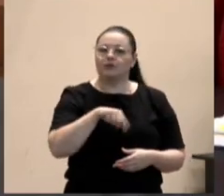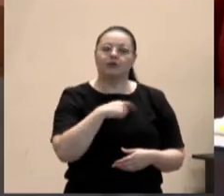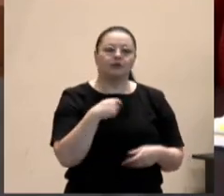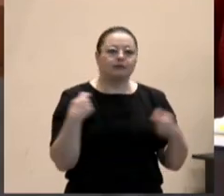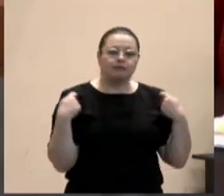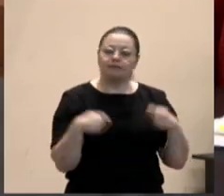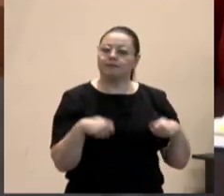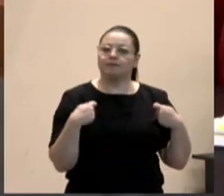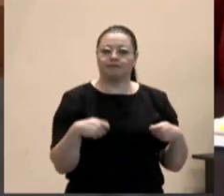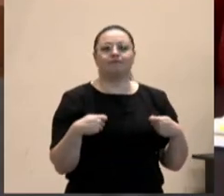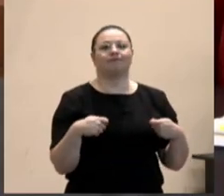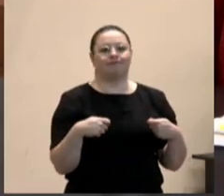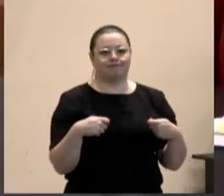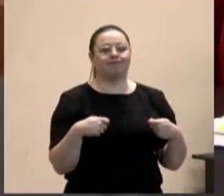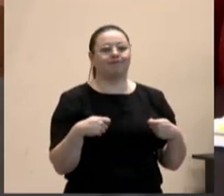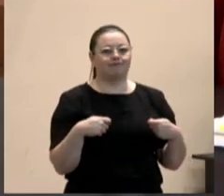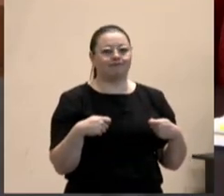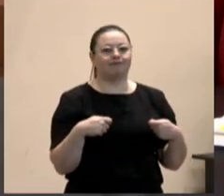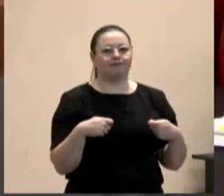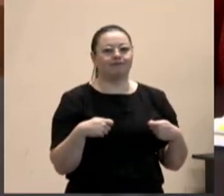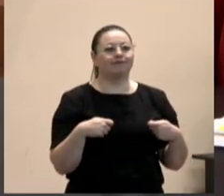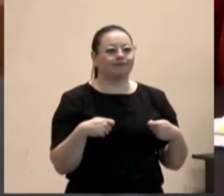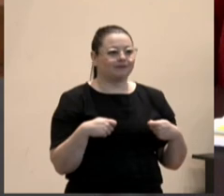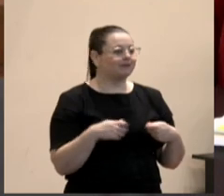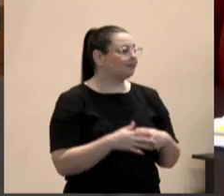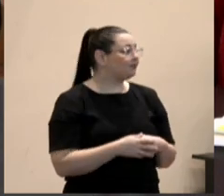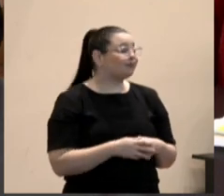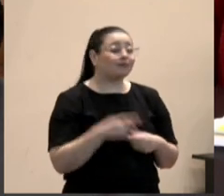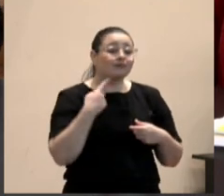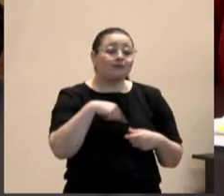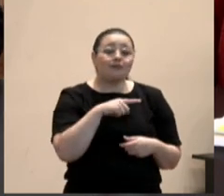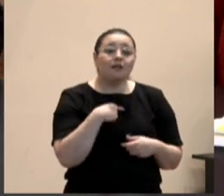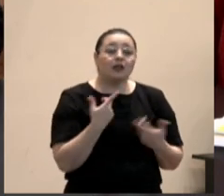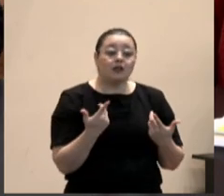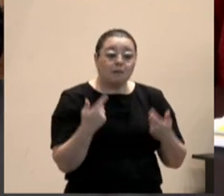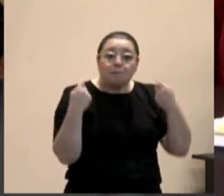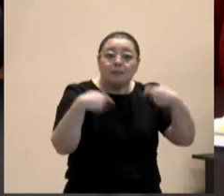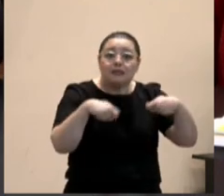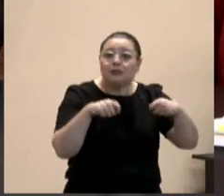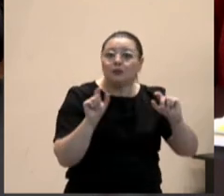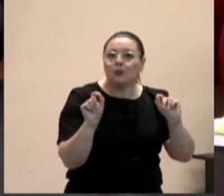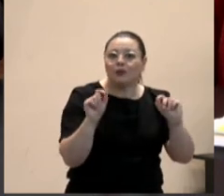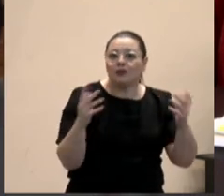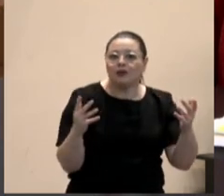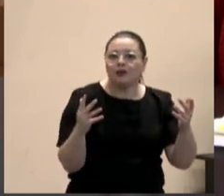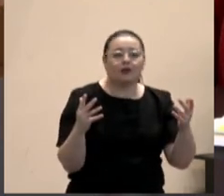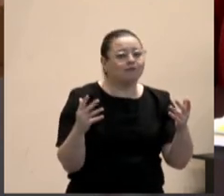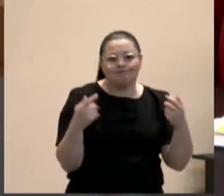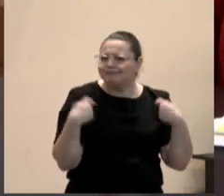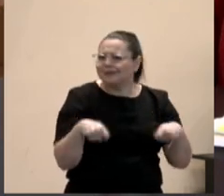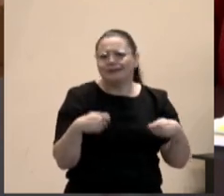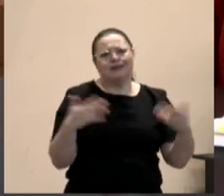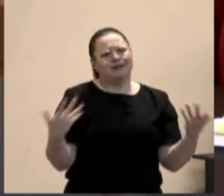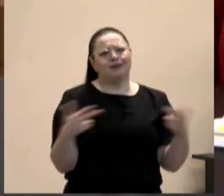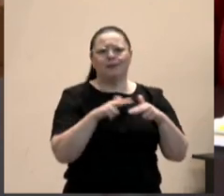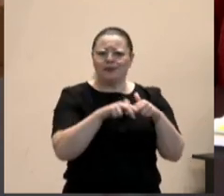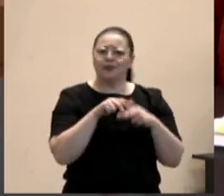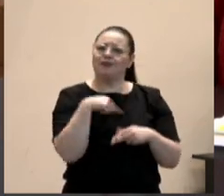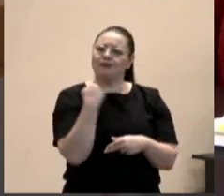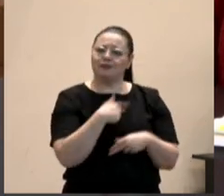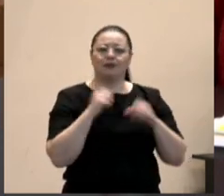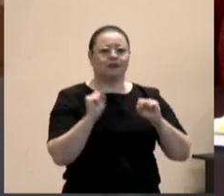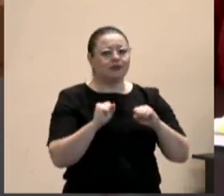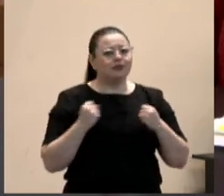nós precisamos, aqui eu só vou fazer uma memória, né? O que precisamos é o necessário, por isso que a gente defende